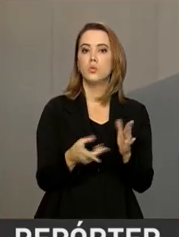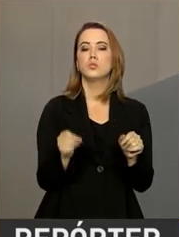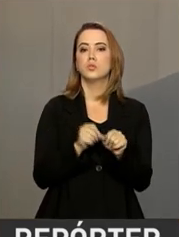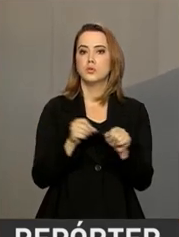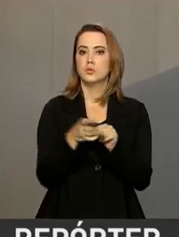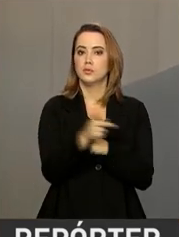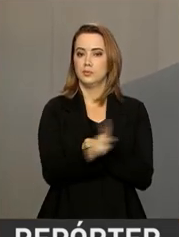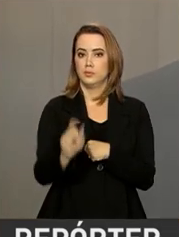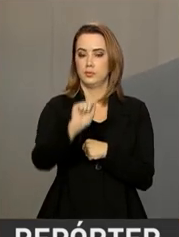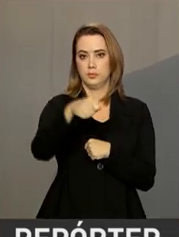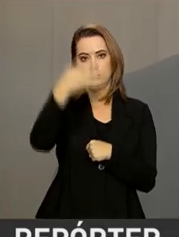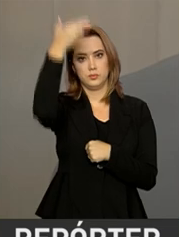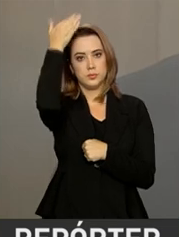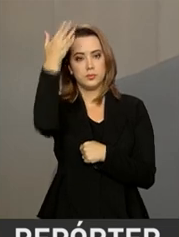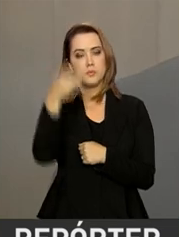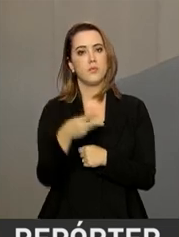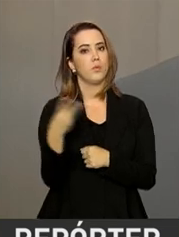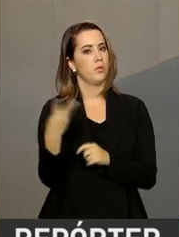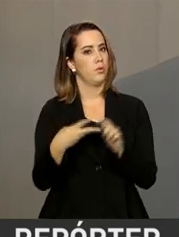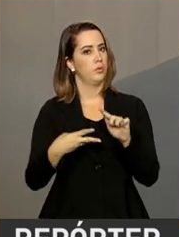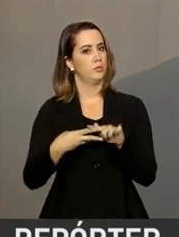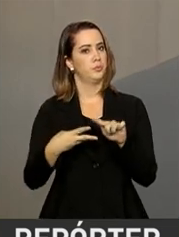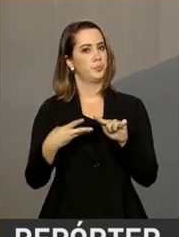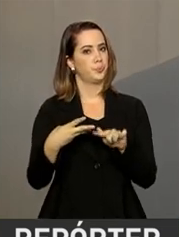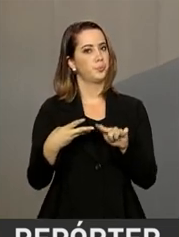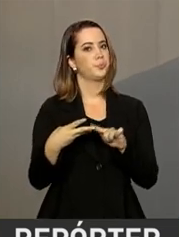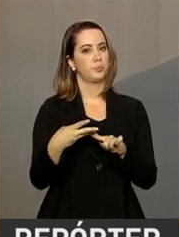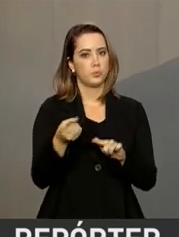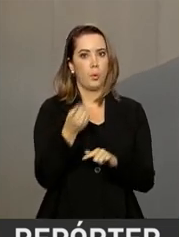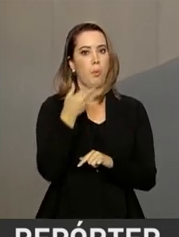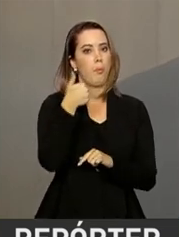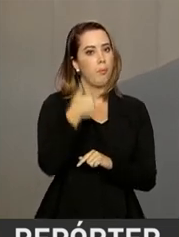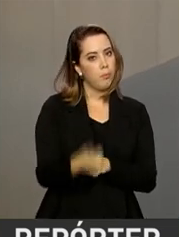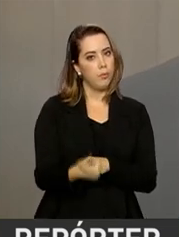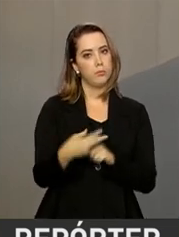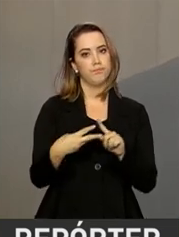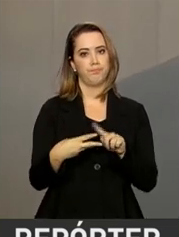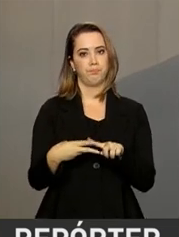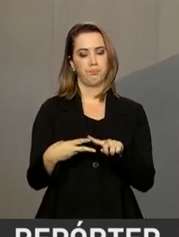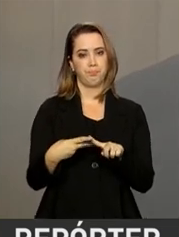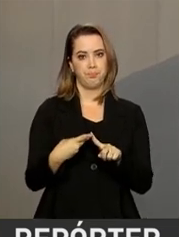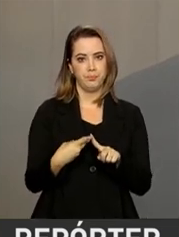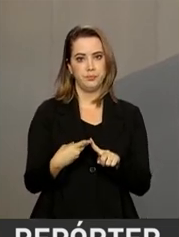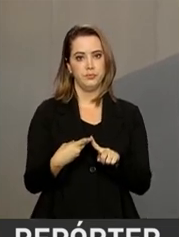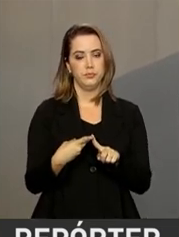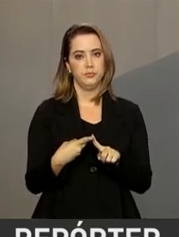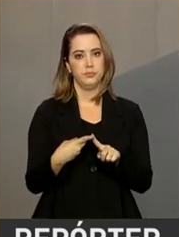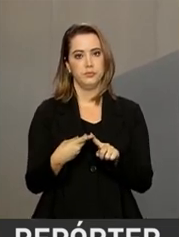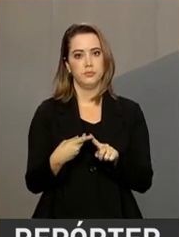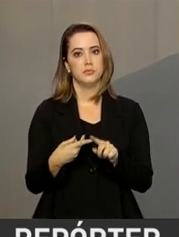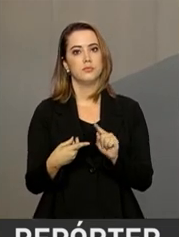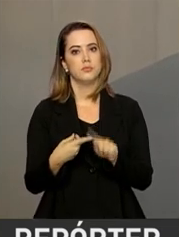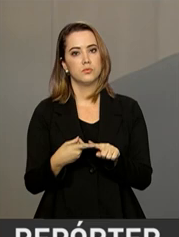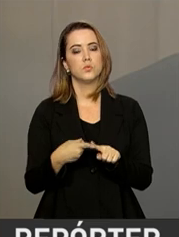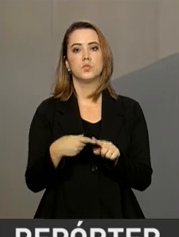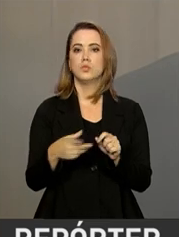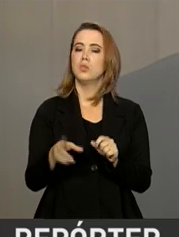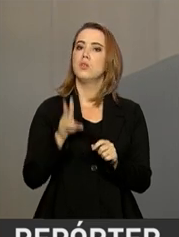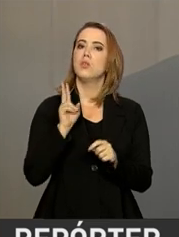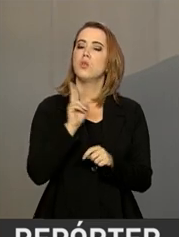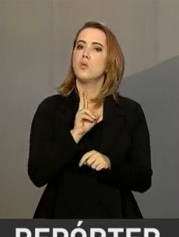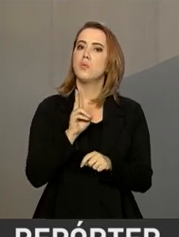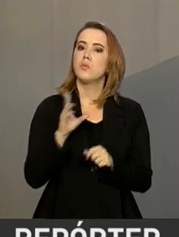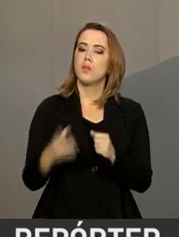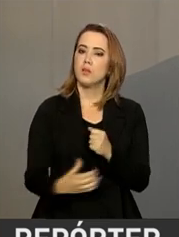temer nos traz três ganhos ou três enormes vantagens primeiro lugar asseguramos